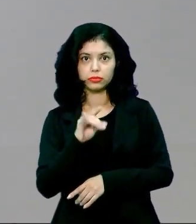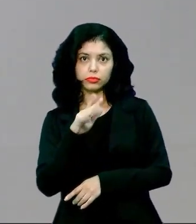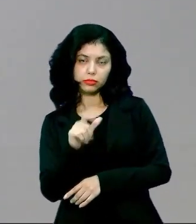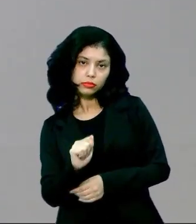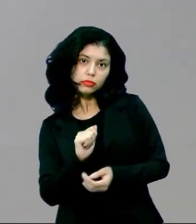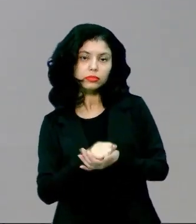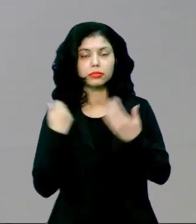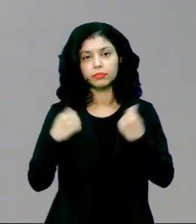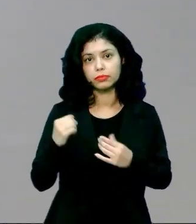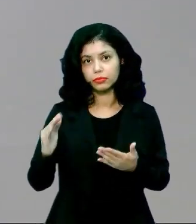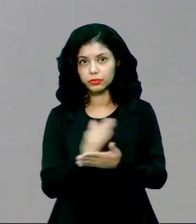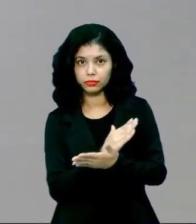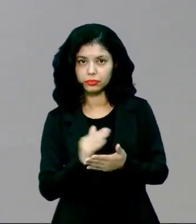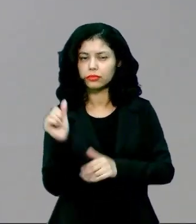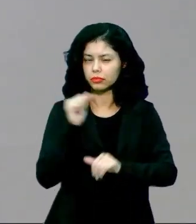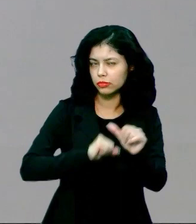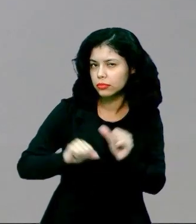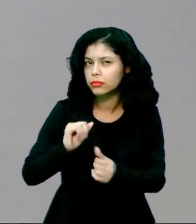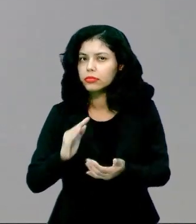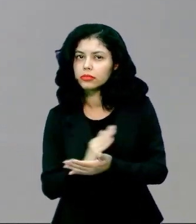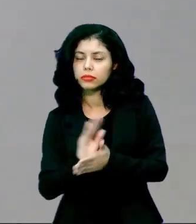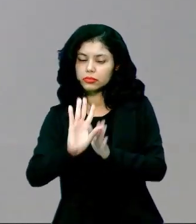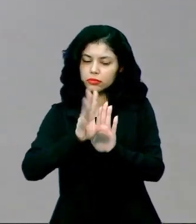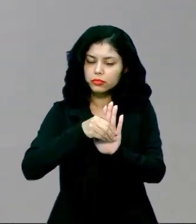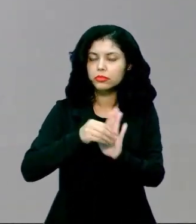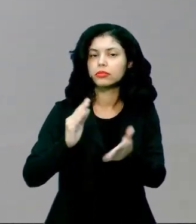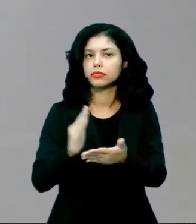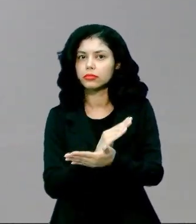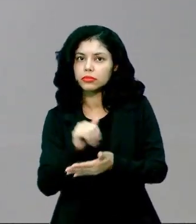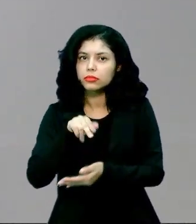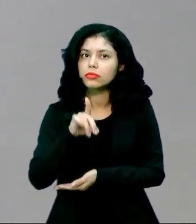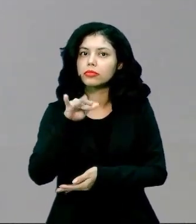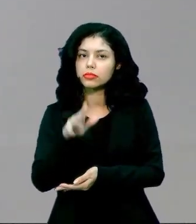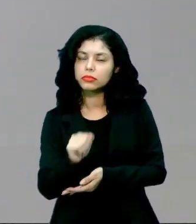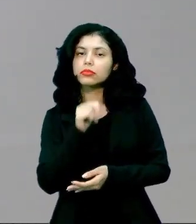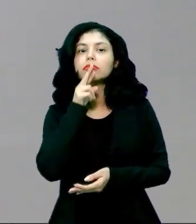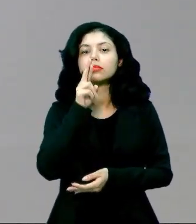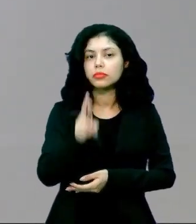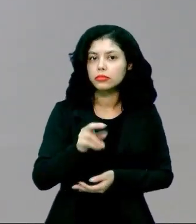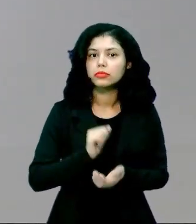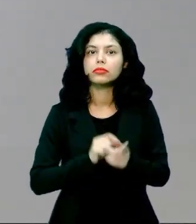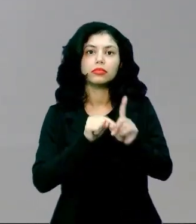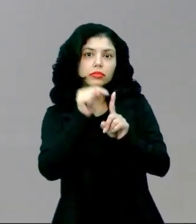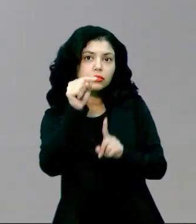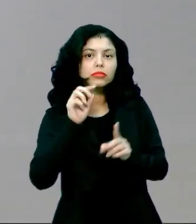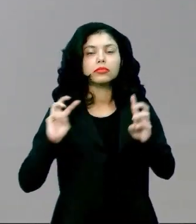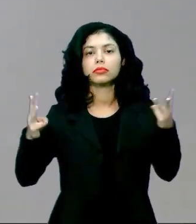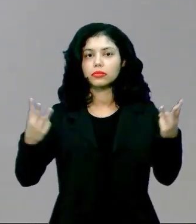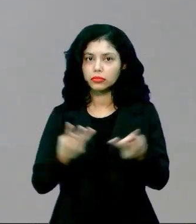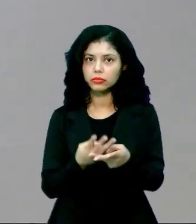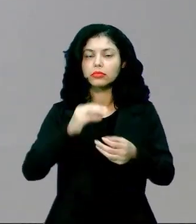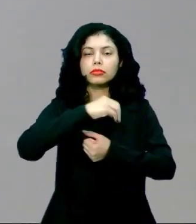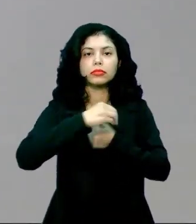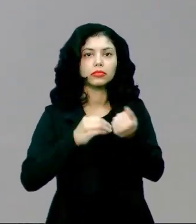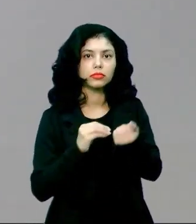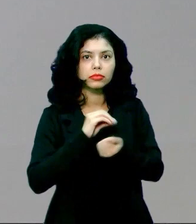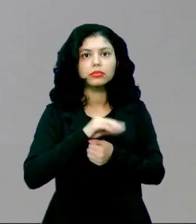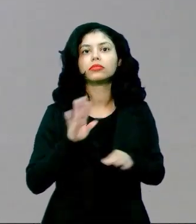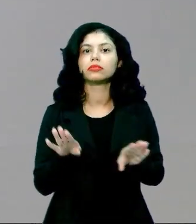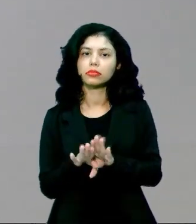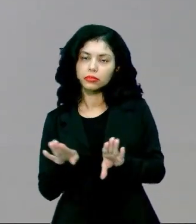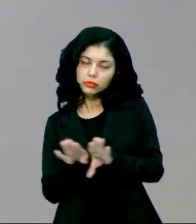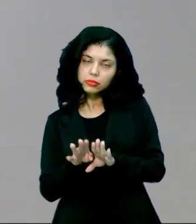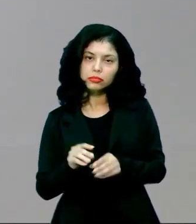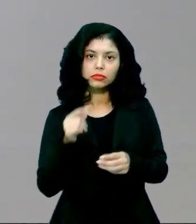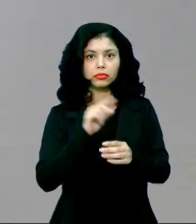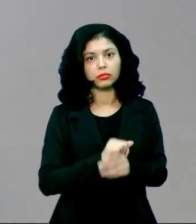a gente precisa fazer algumas transformações, aplicar algumas unidades de medida, calcular volume, calcular massa molecular e fazer a aplicação da